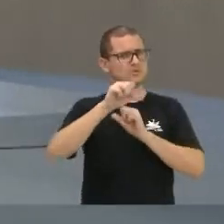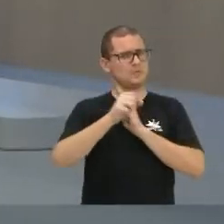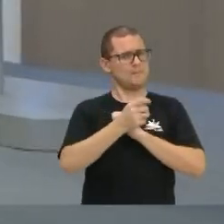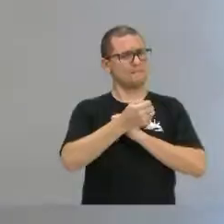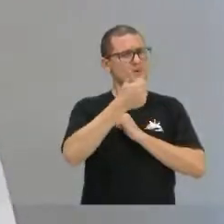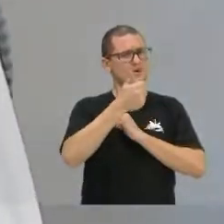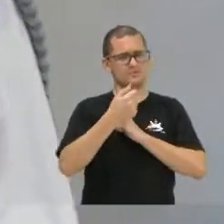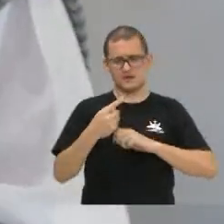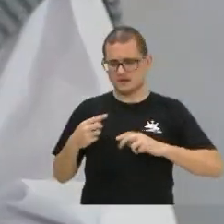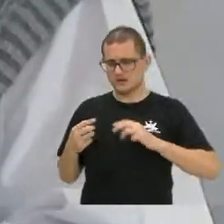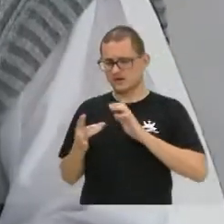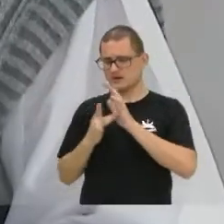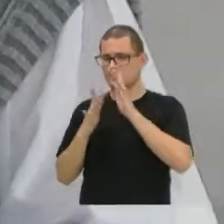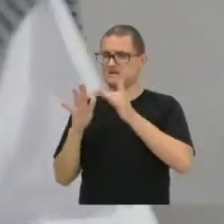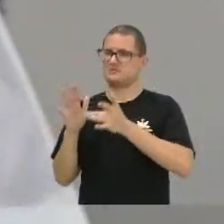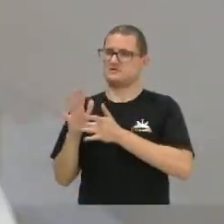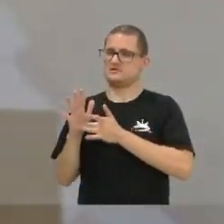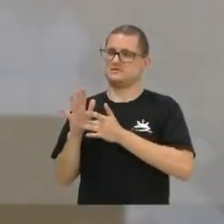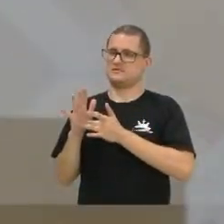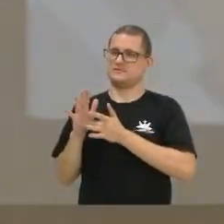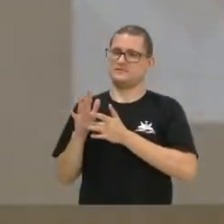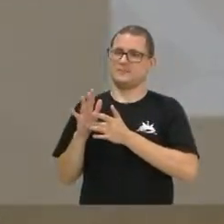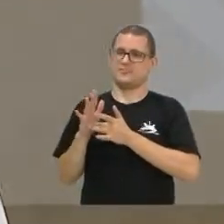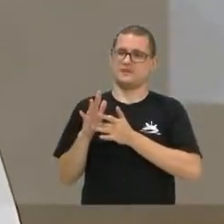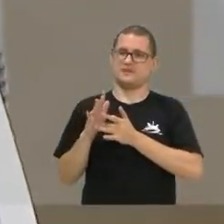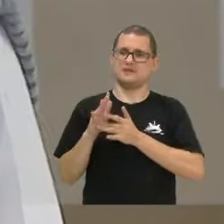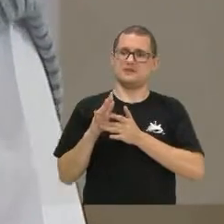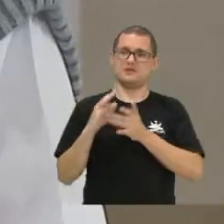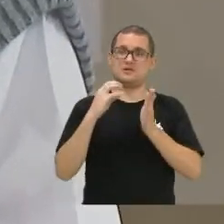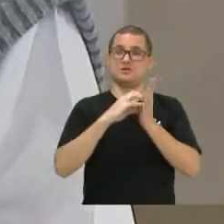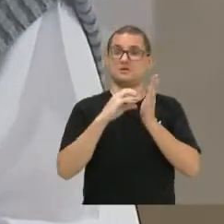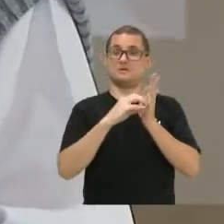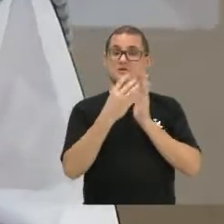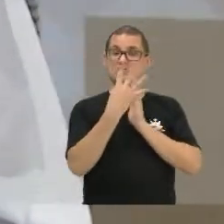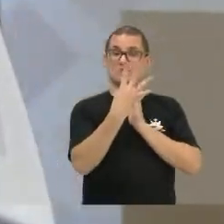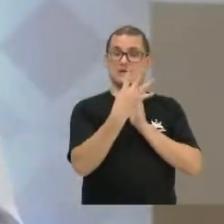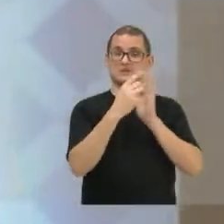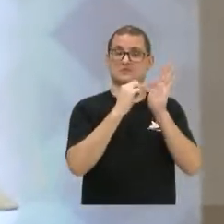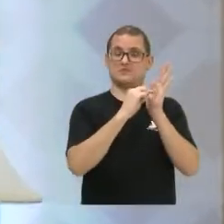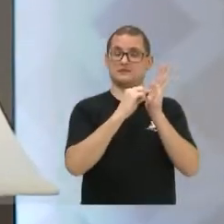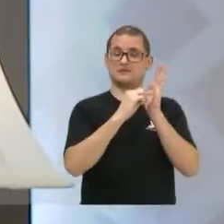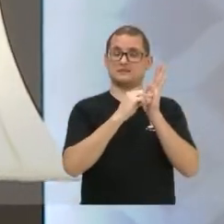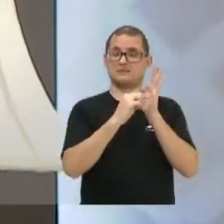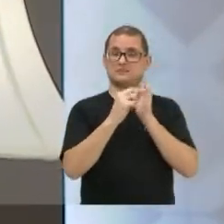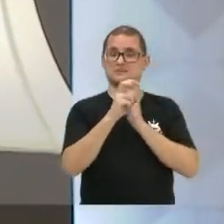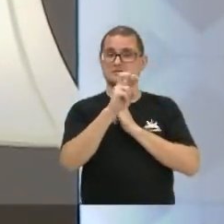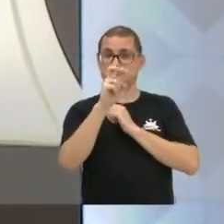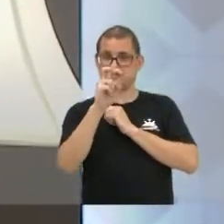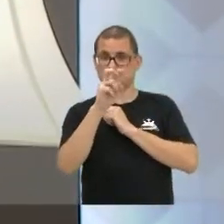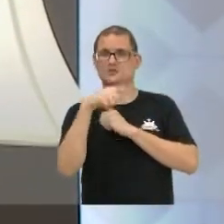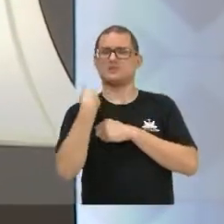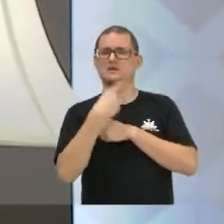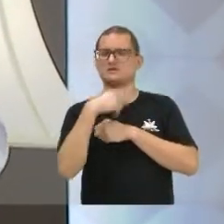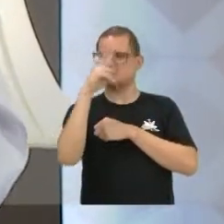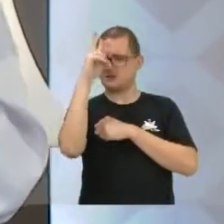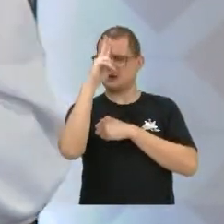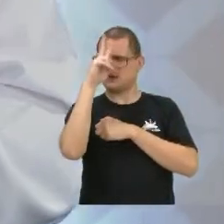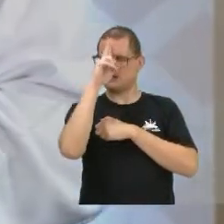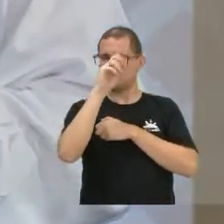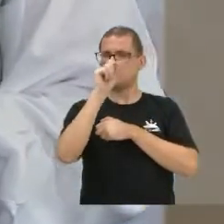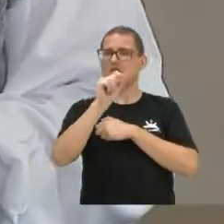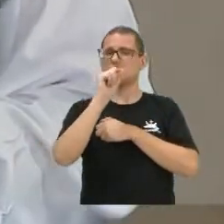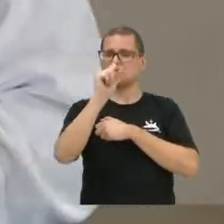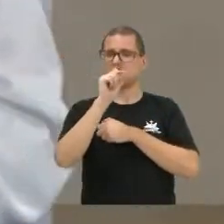e no versículo no capítulo 4 versículo 5 você pode ir lá por favor william vai até lá